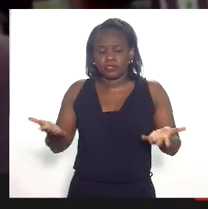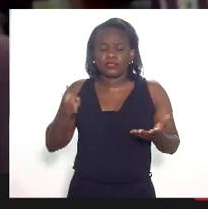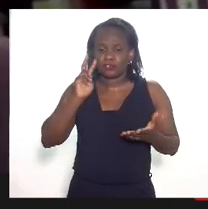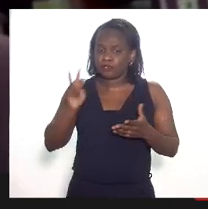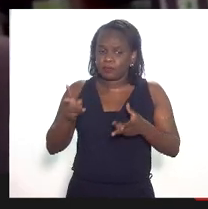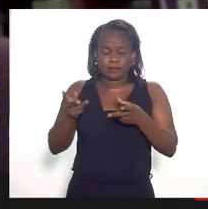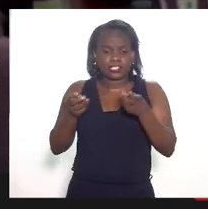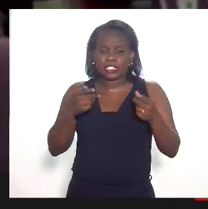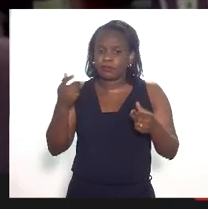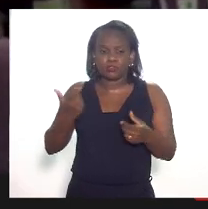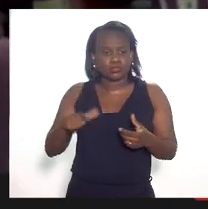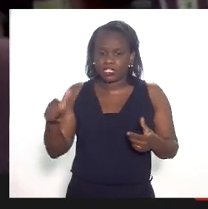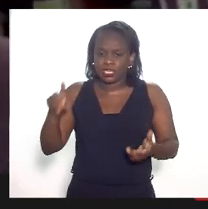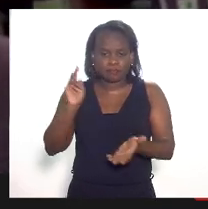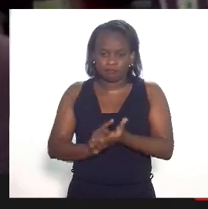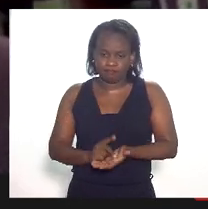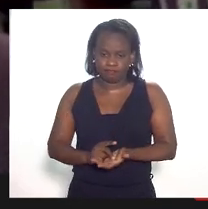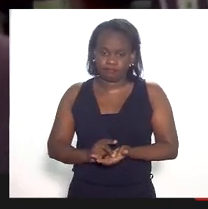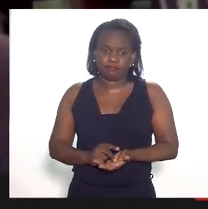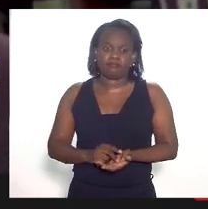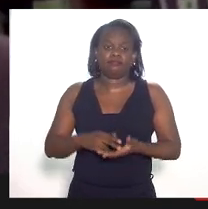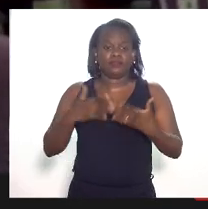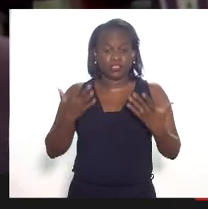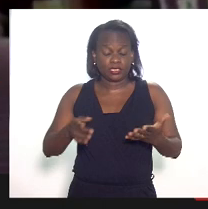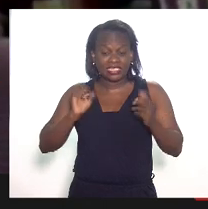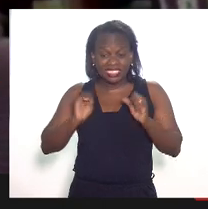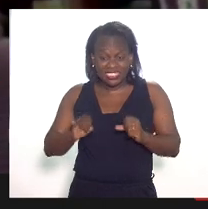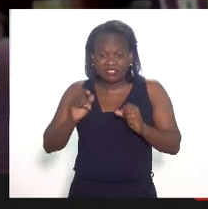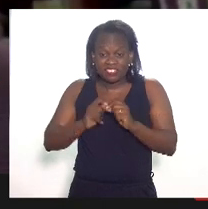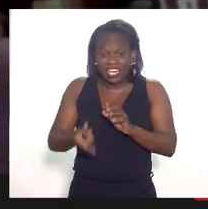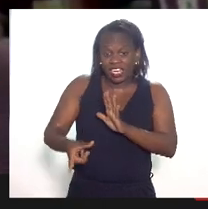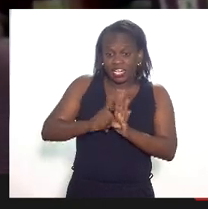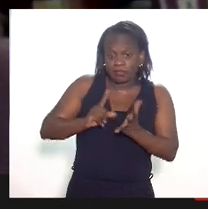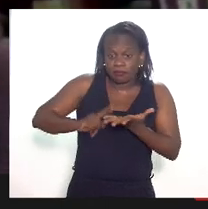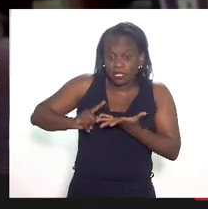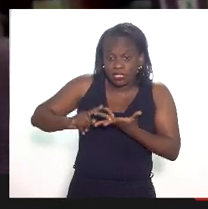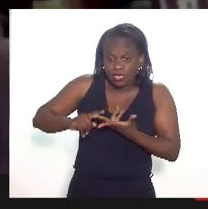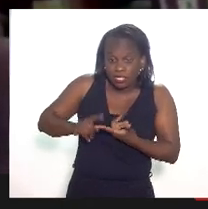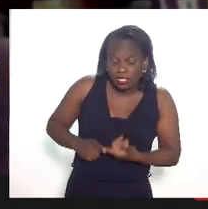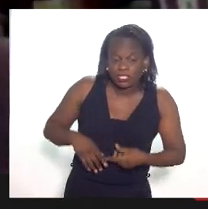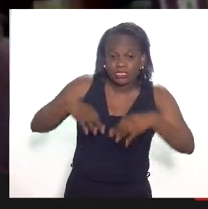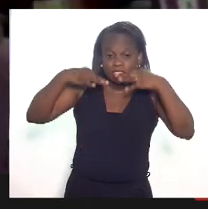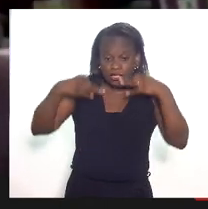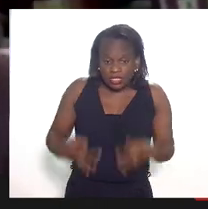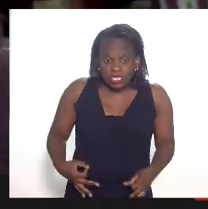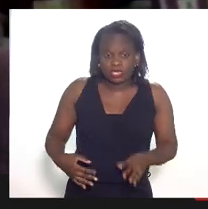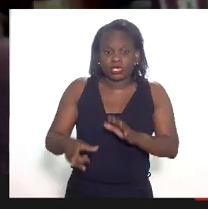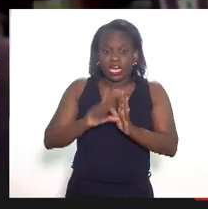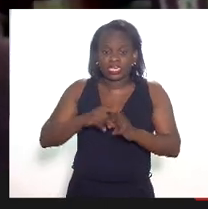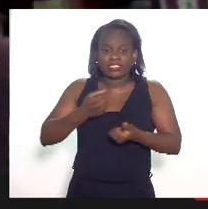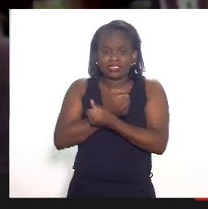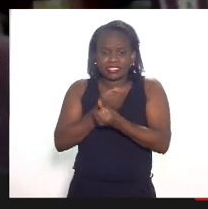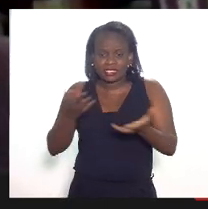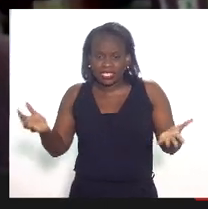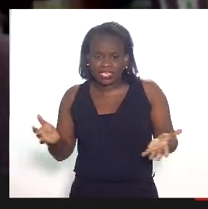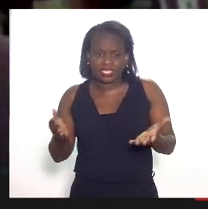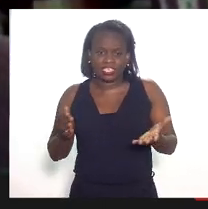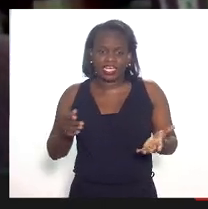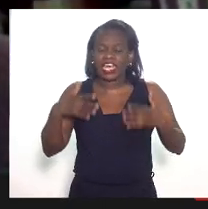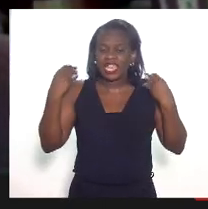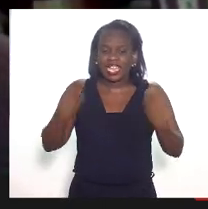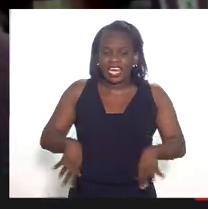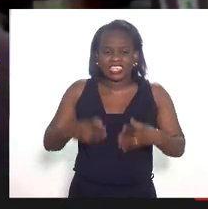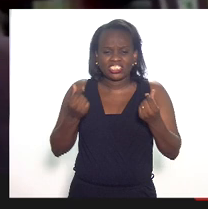não acontece de fato. E que se isso tudo tivesse acontecido, se realmente a gente tivesse distribuído, em vez de ter